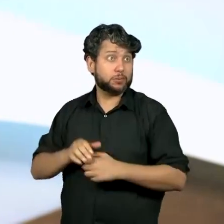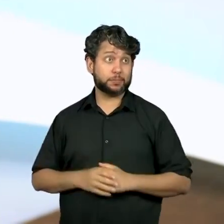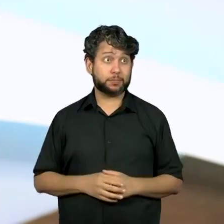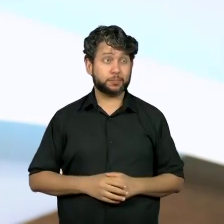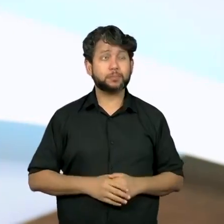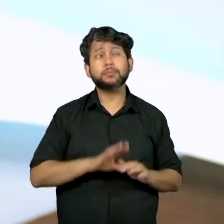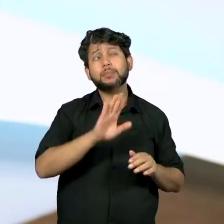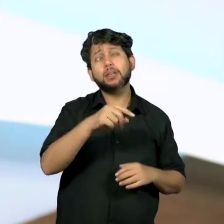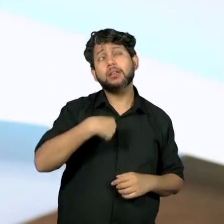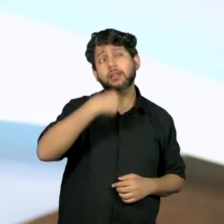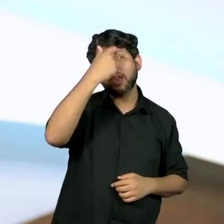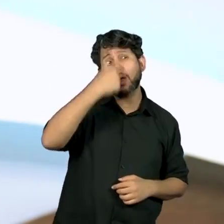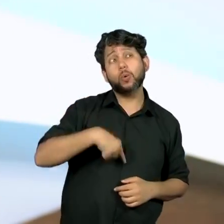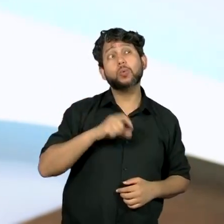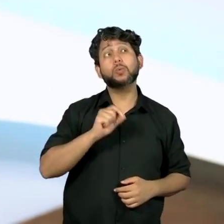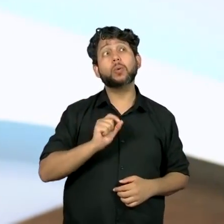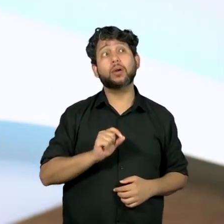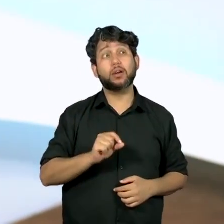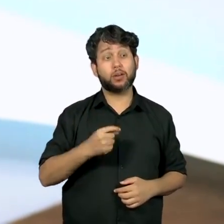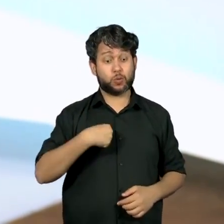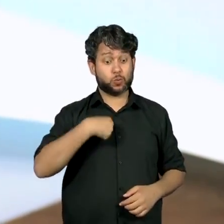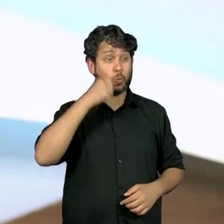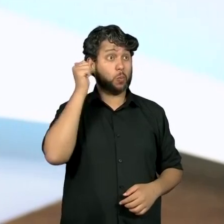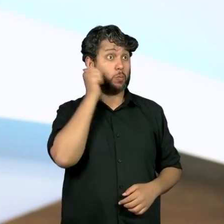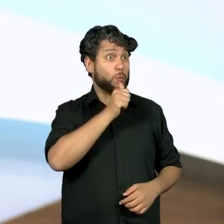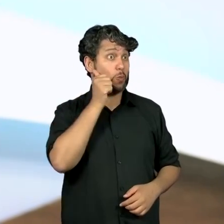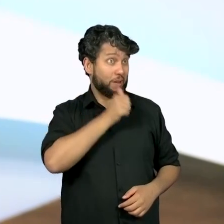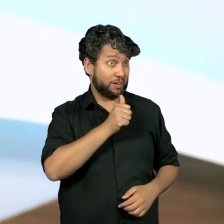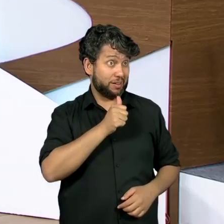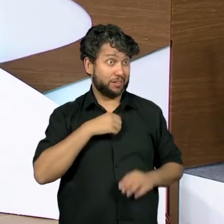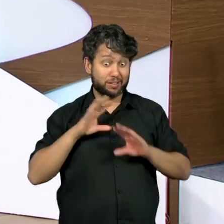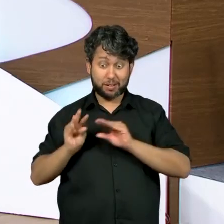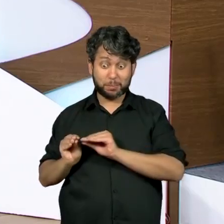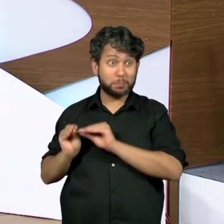mulher migrante na Alemanha. Portanto,